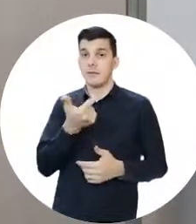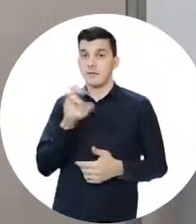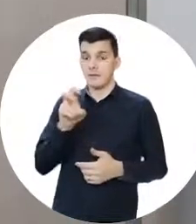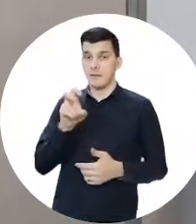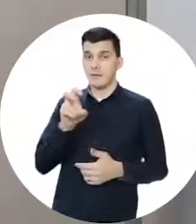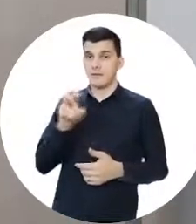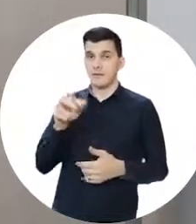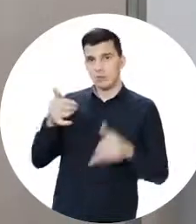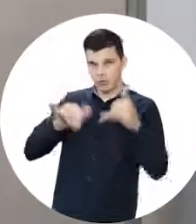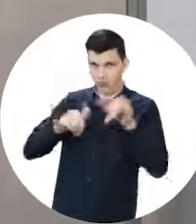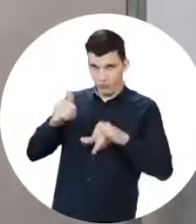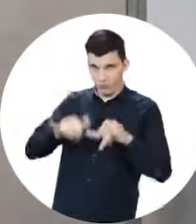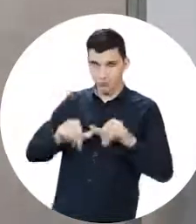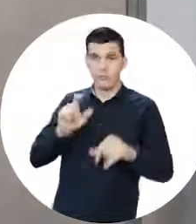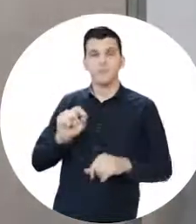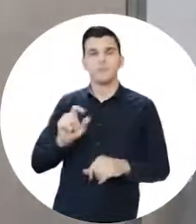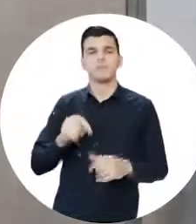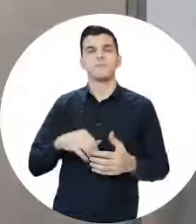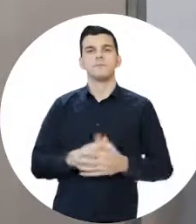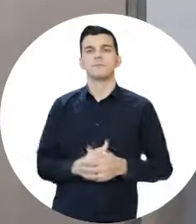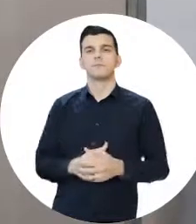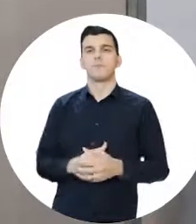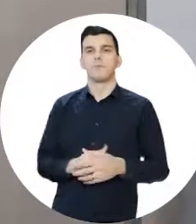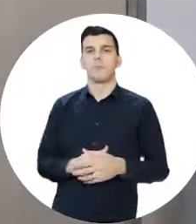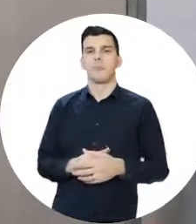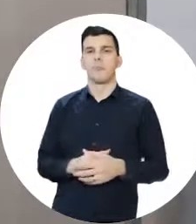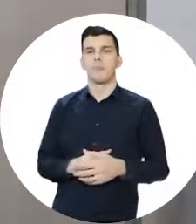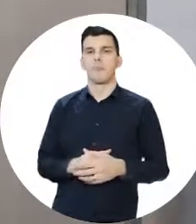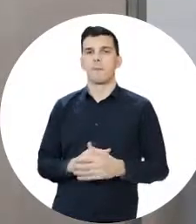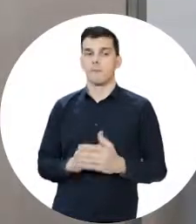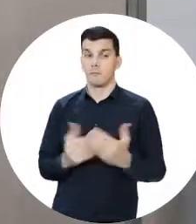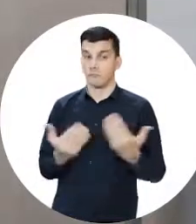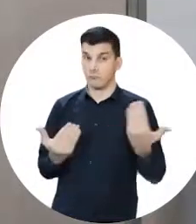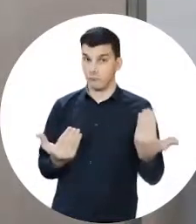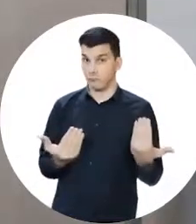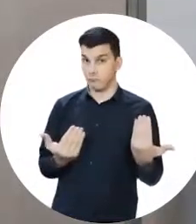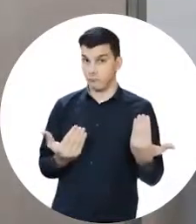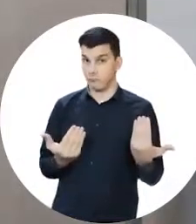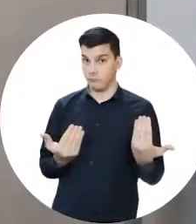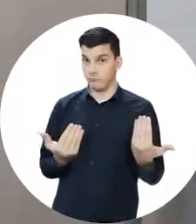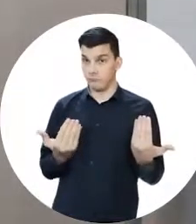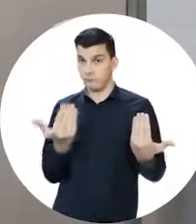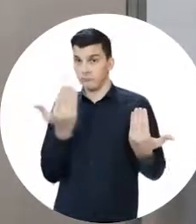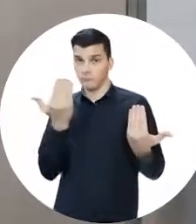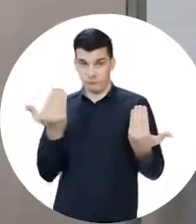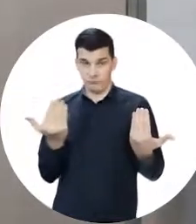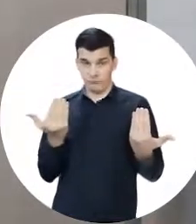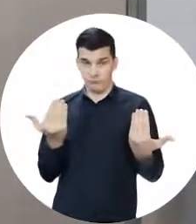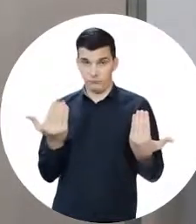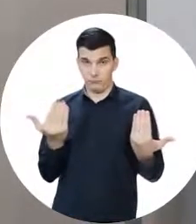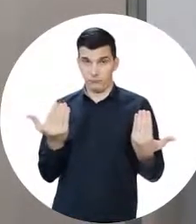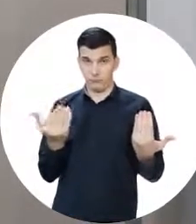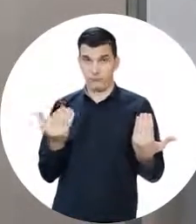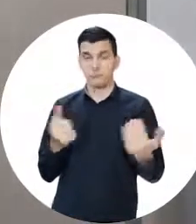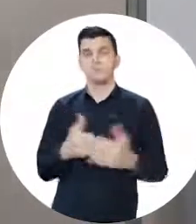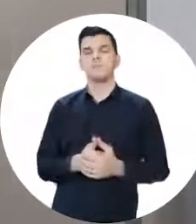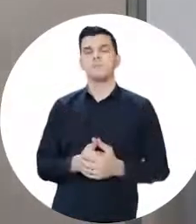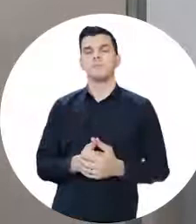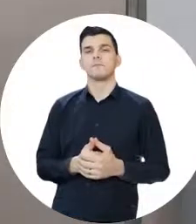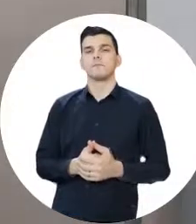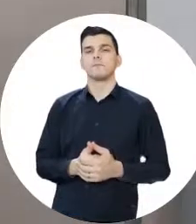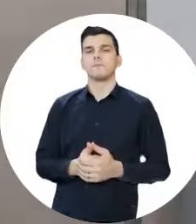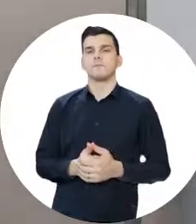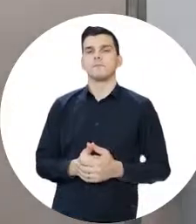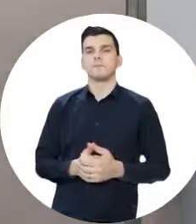de NaOH e água. Ou seja, desses 620 ml, 600 é água, os outros 20 ml é